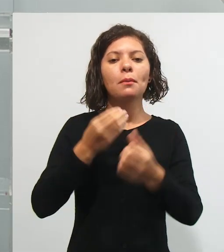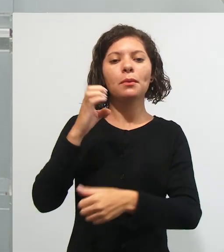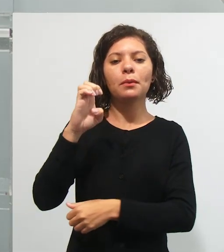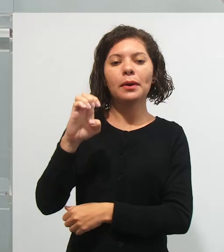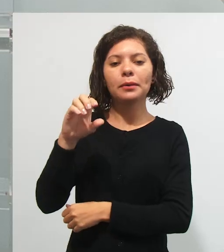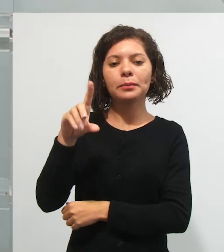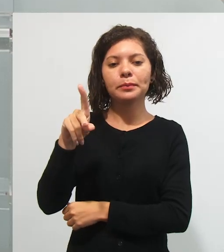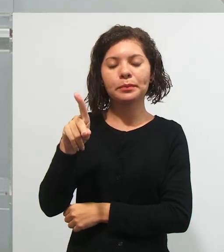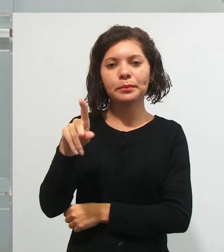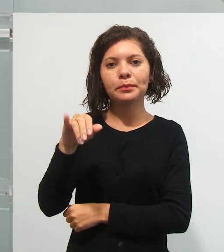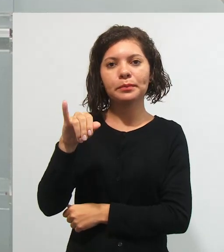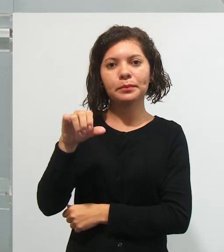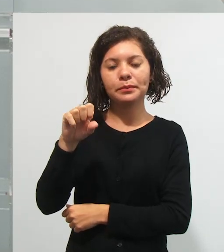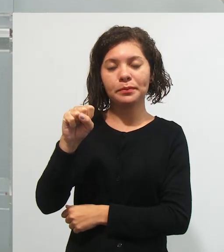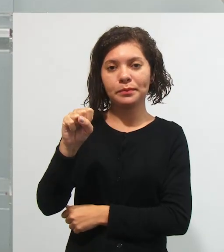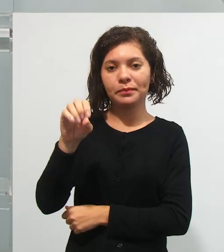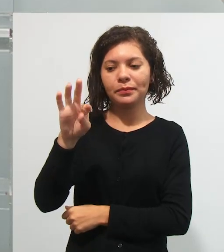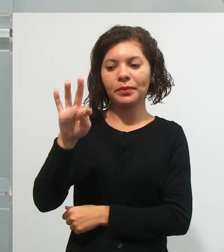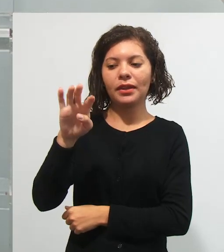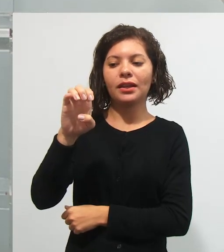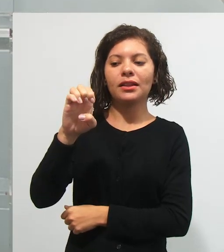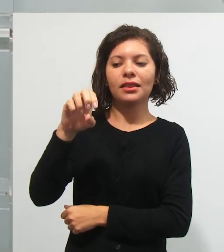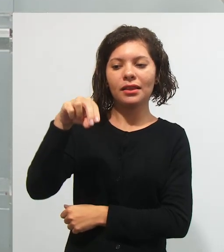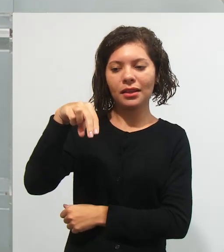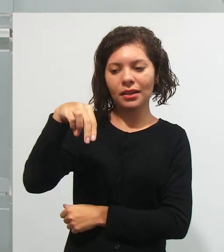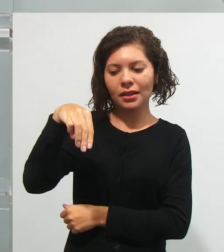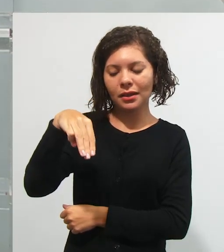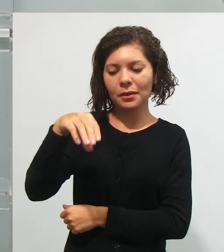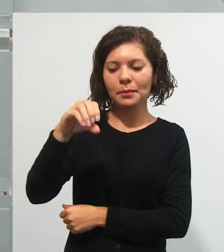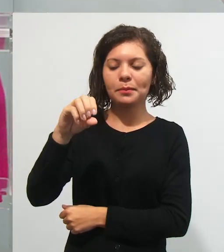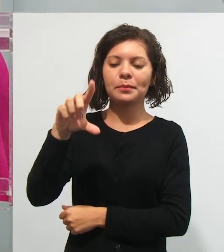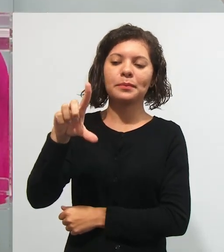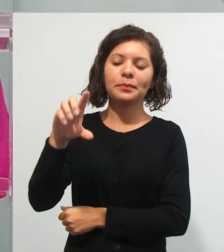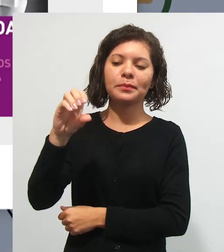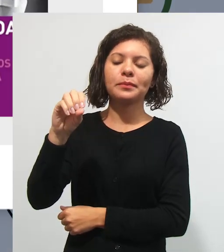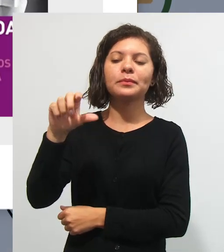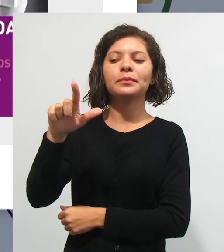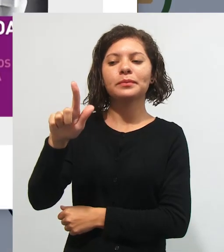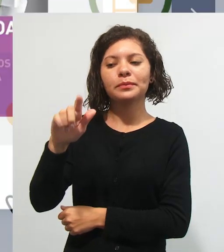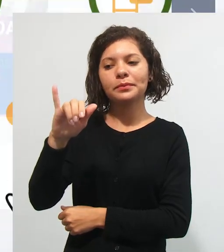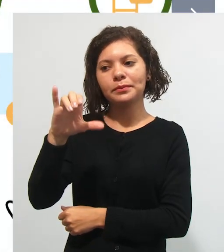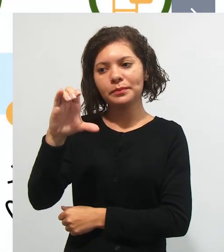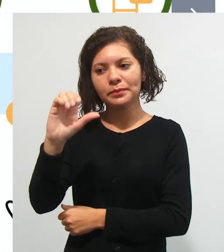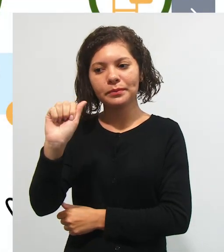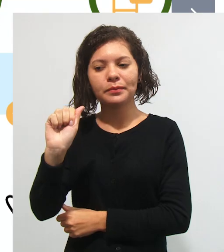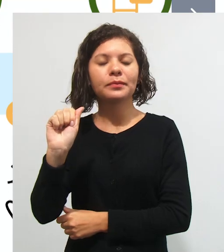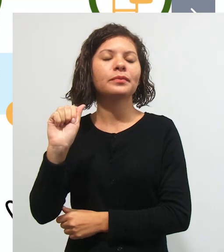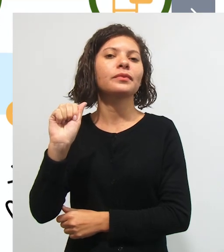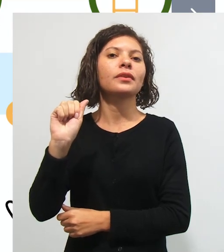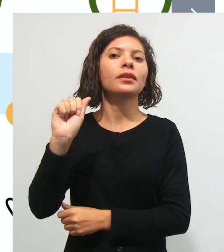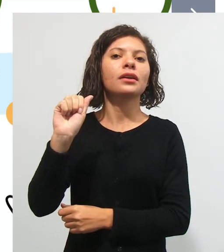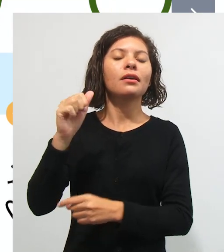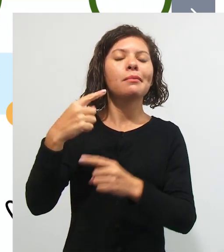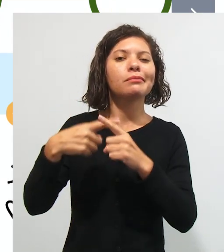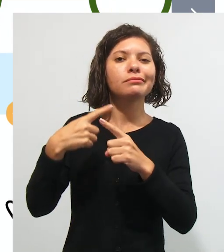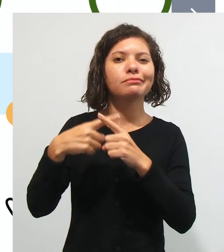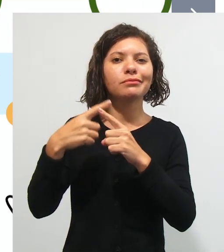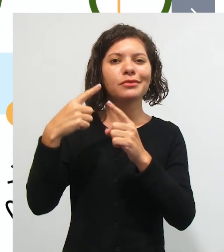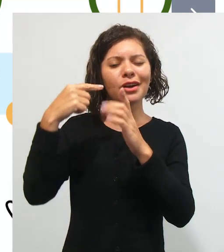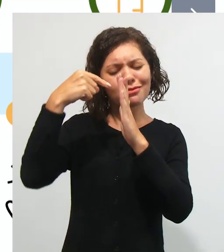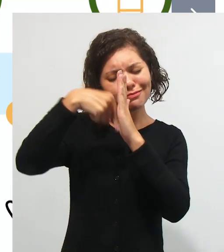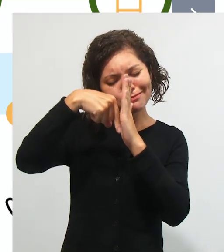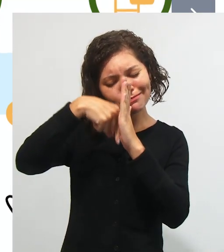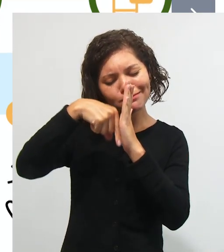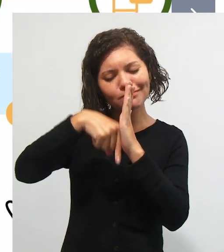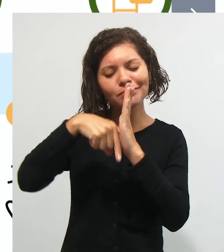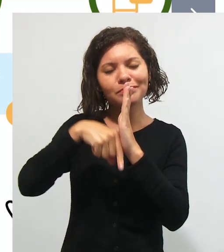à essência do que está sendo observado. E tá tudo lá no Paulinho. Mas a gente tem mais,